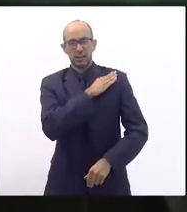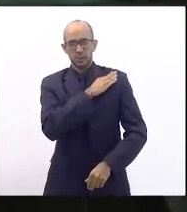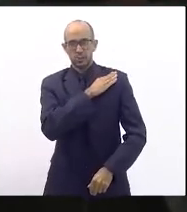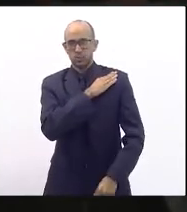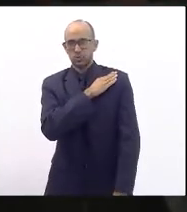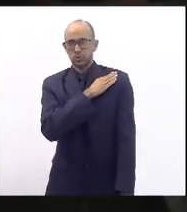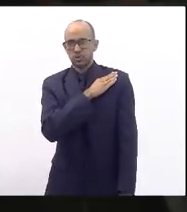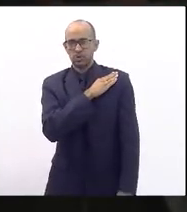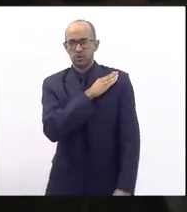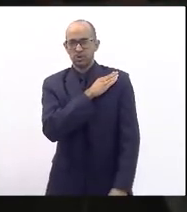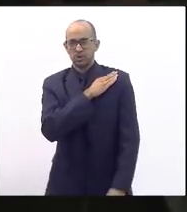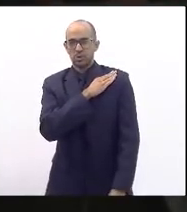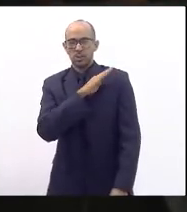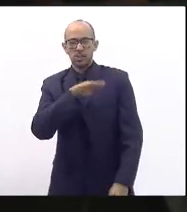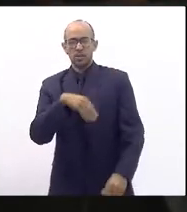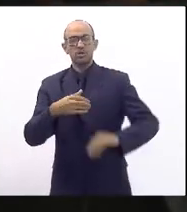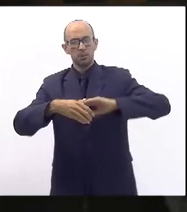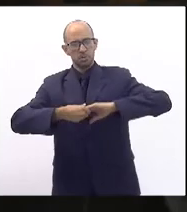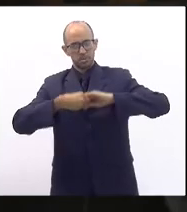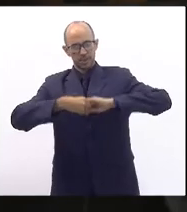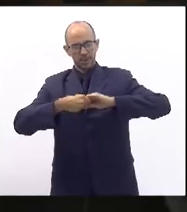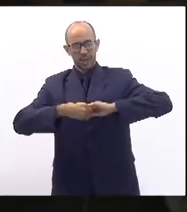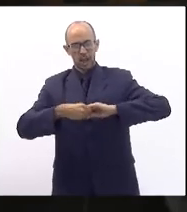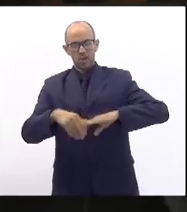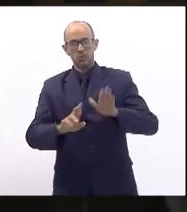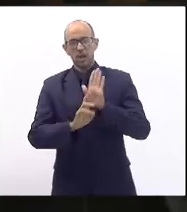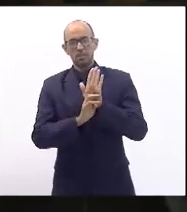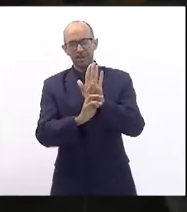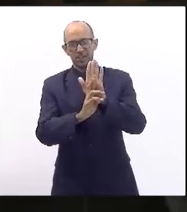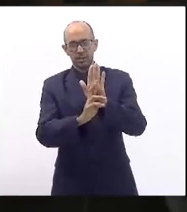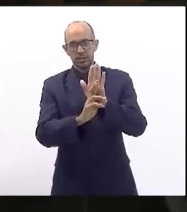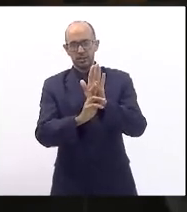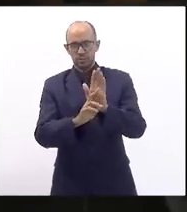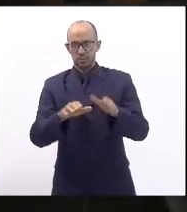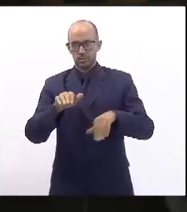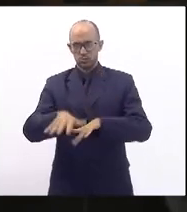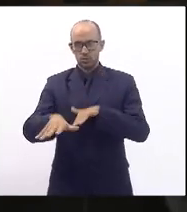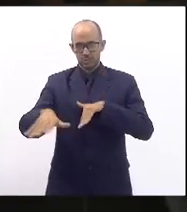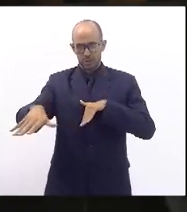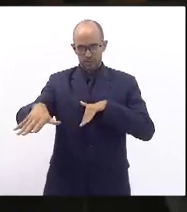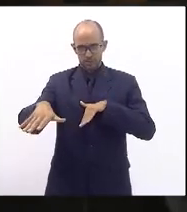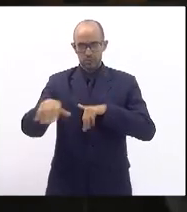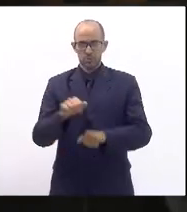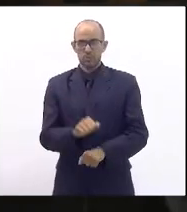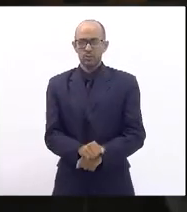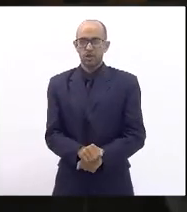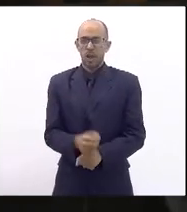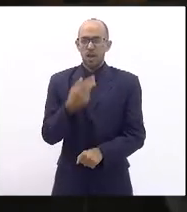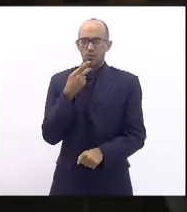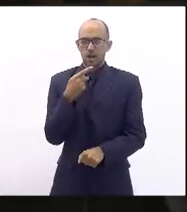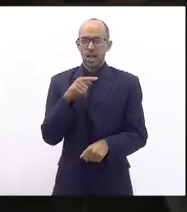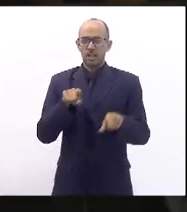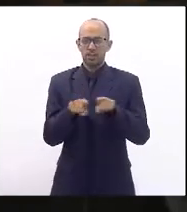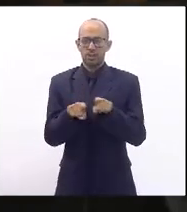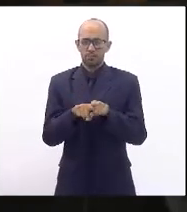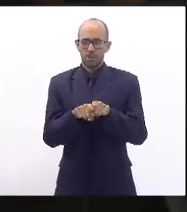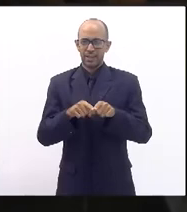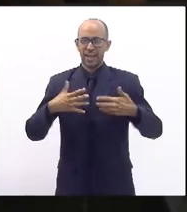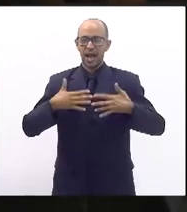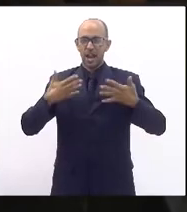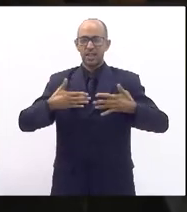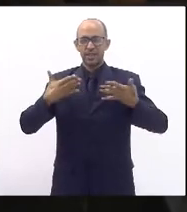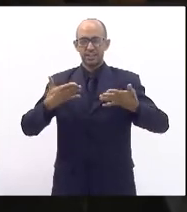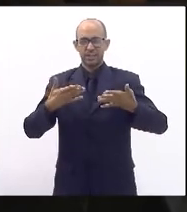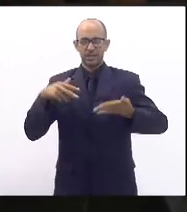saudar os representantes das Forças Armadas enfim dizer da Honra e da Alegria de